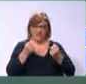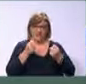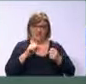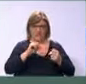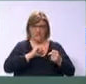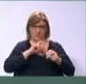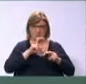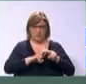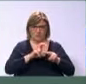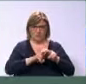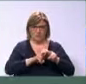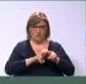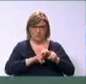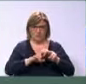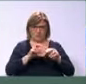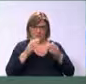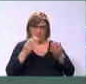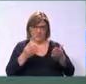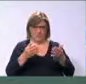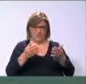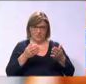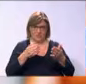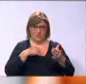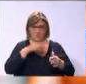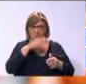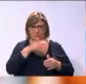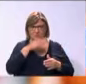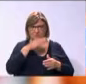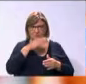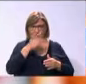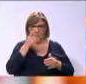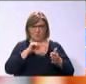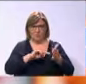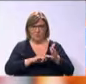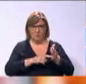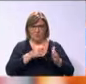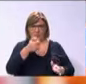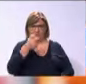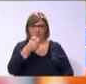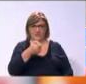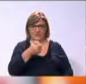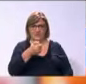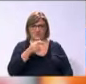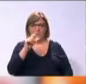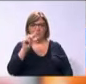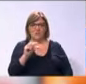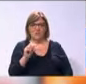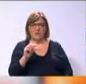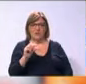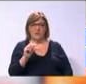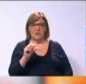posição e é comum como o documental 1.5 é o mínimo para que